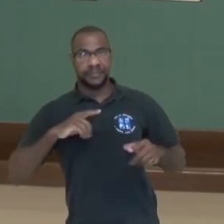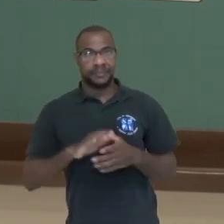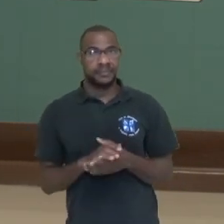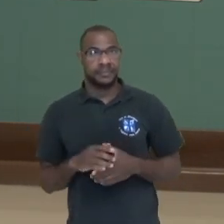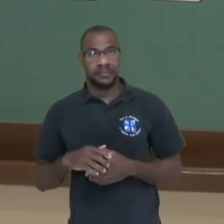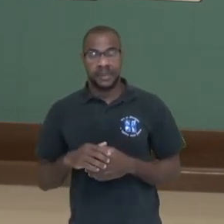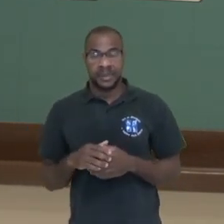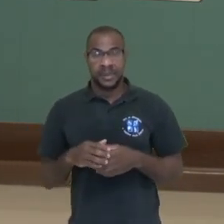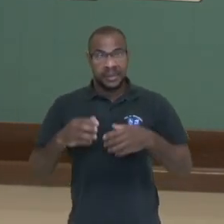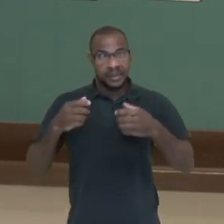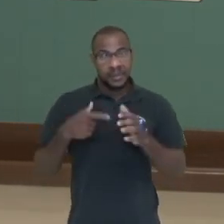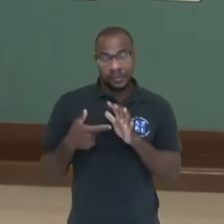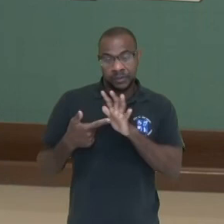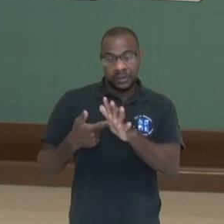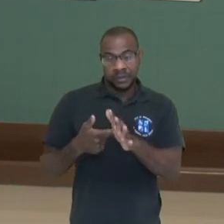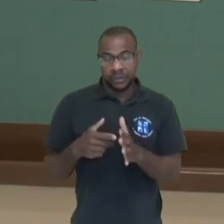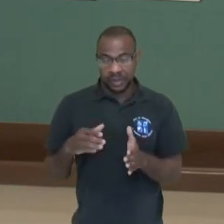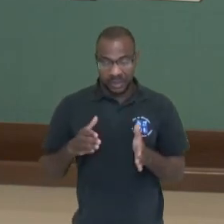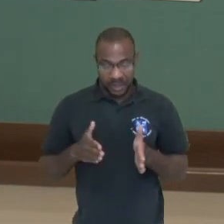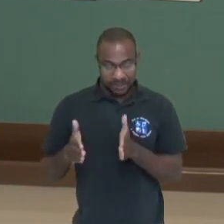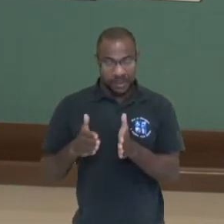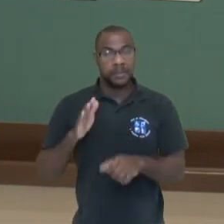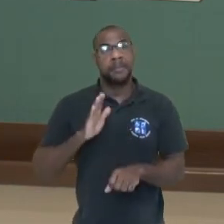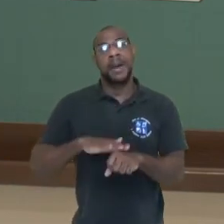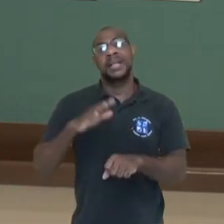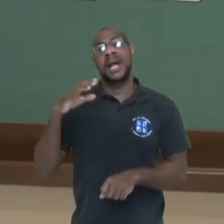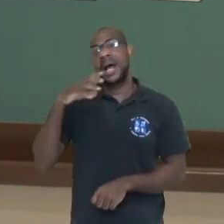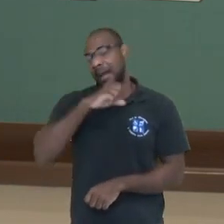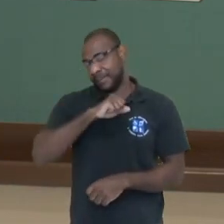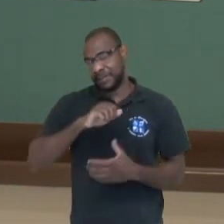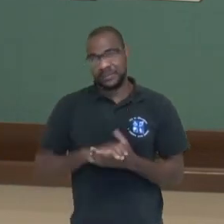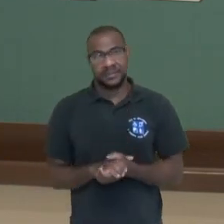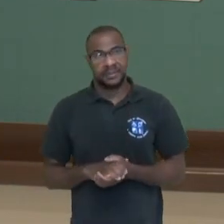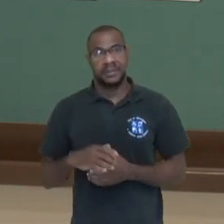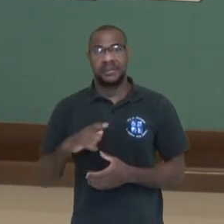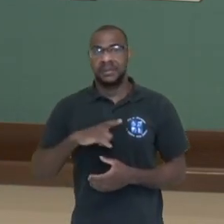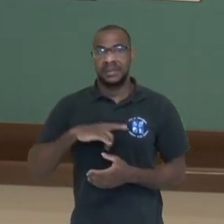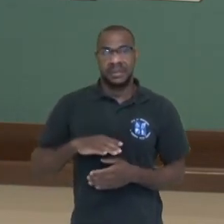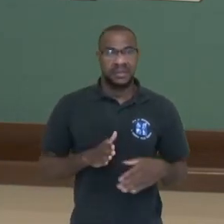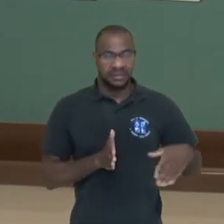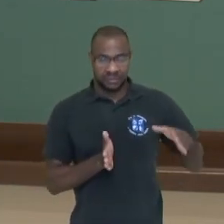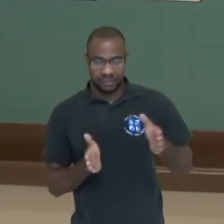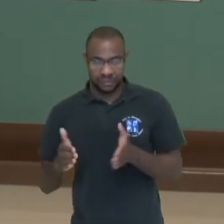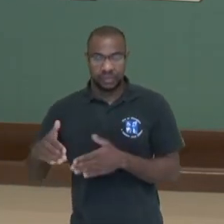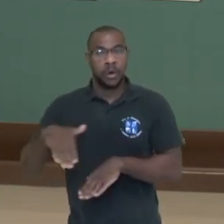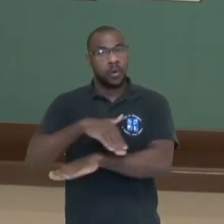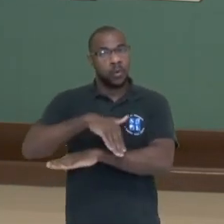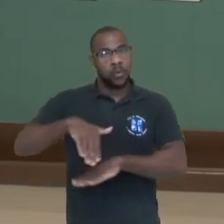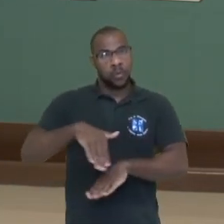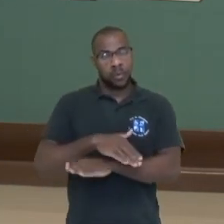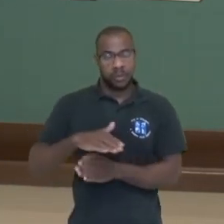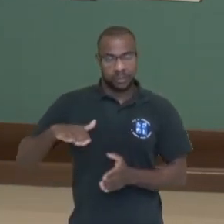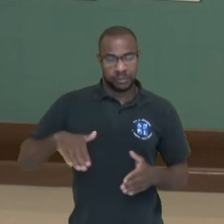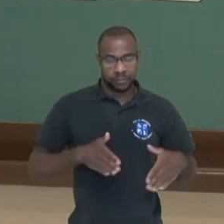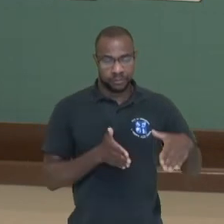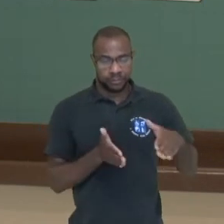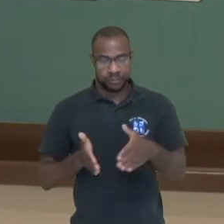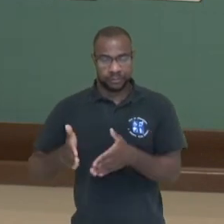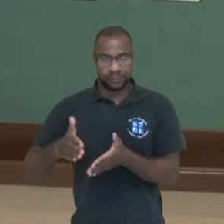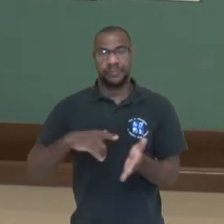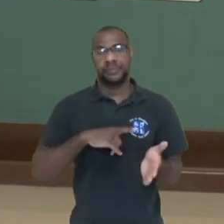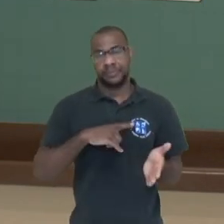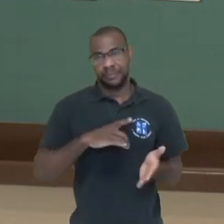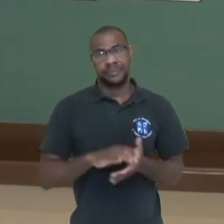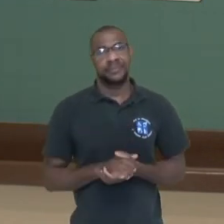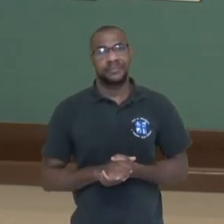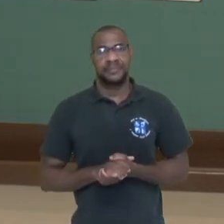mais rápido entre os pontos. Claro que não exatamente em linha reta, porque ele tem que passar pelas ruas, né? Nós não vamos passar por cima das casas para chegar